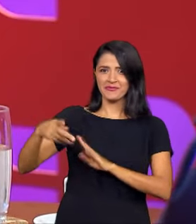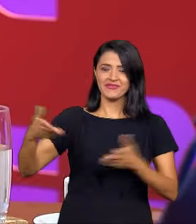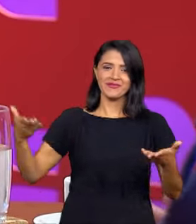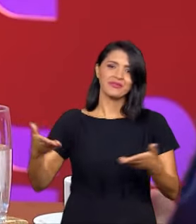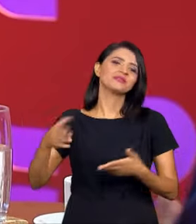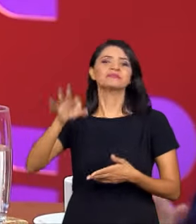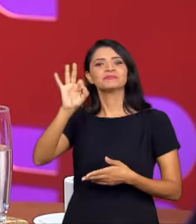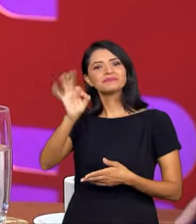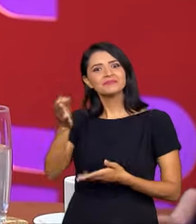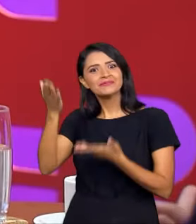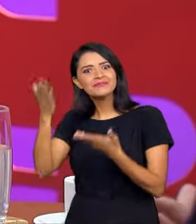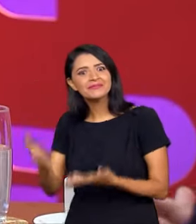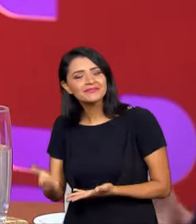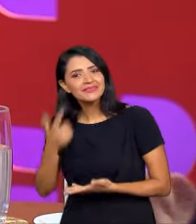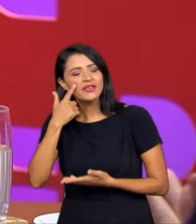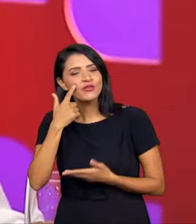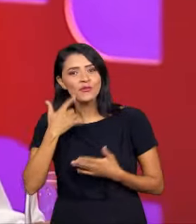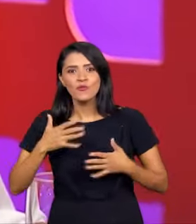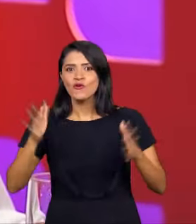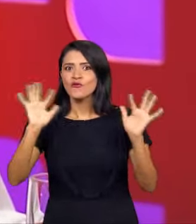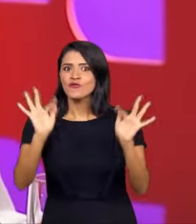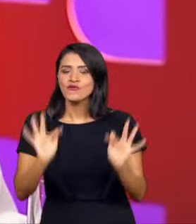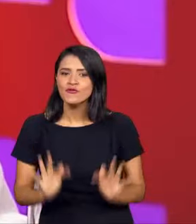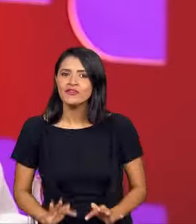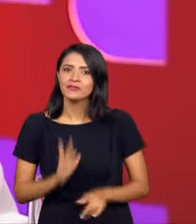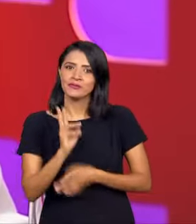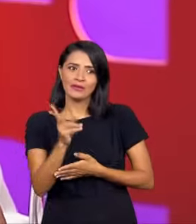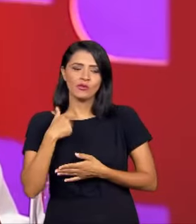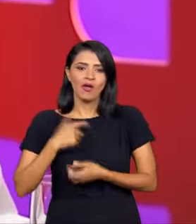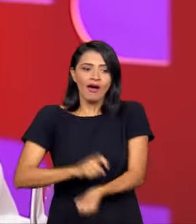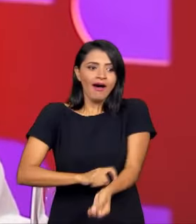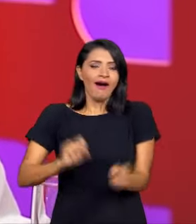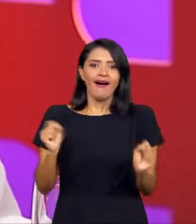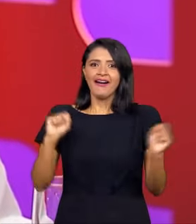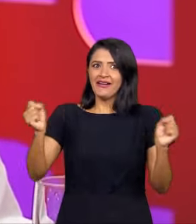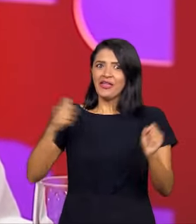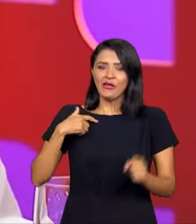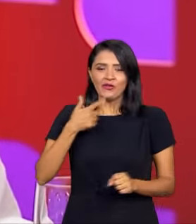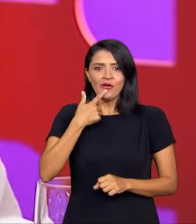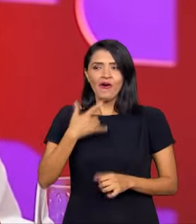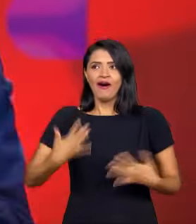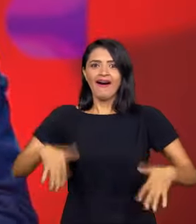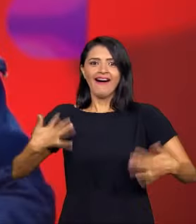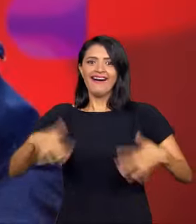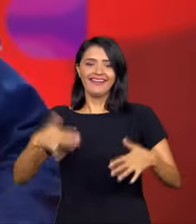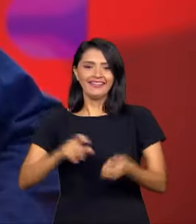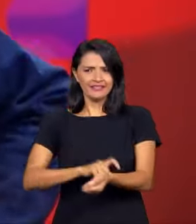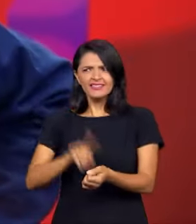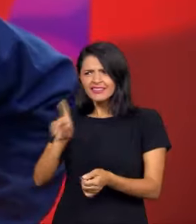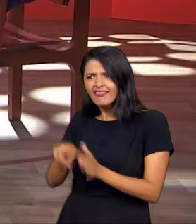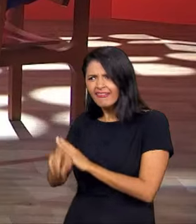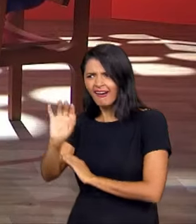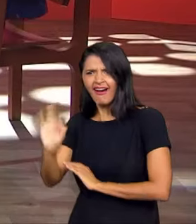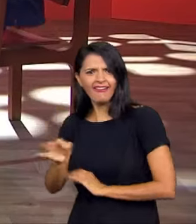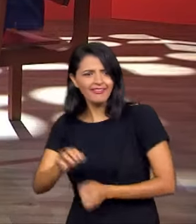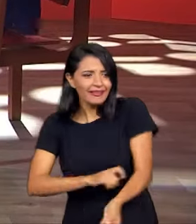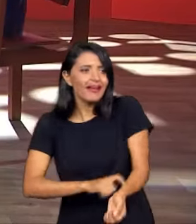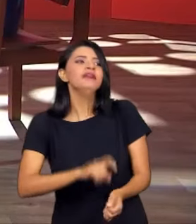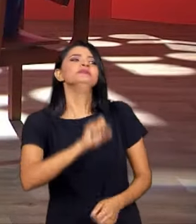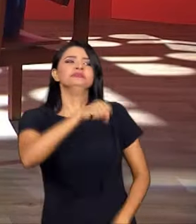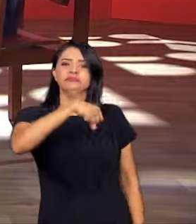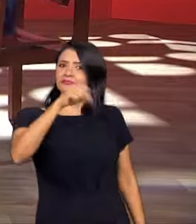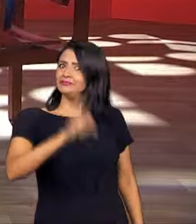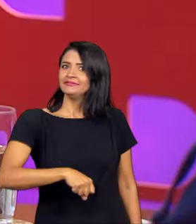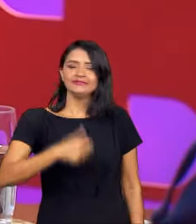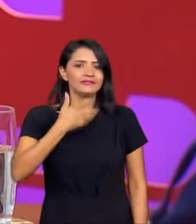sua fase também. Felicíssima! Eu tô muito animada. Ao mesmo tempo que eu tô nervosa, Leandro, eu tô com frio na barriga. Você fica nervosa ainda? Mas te juro